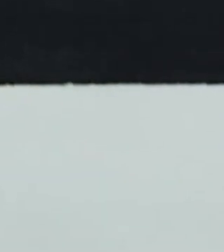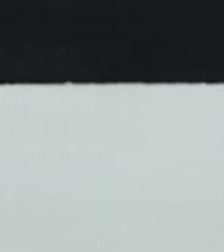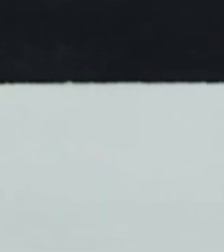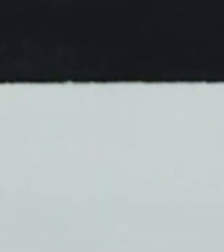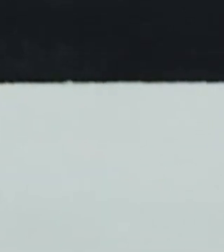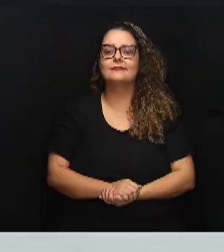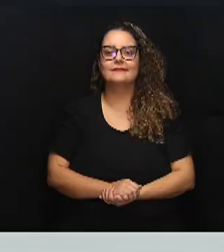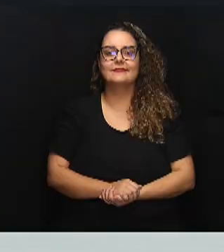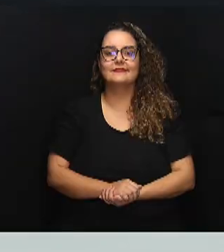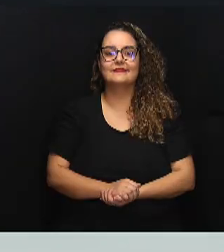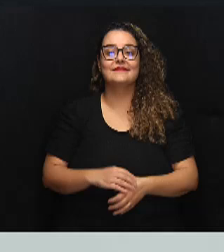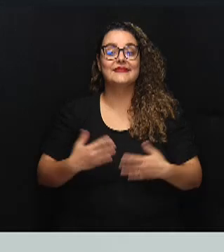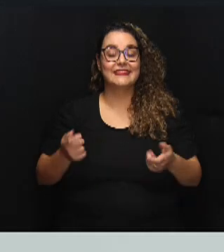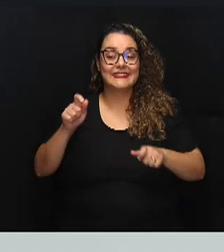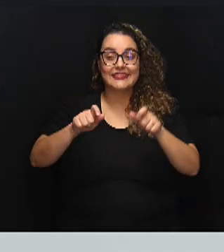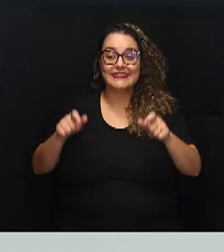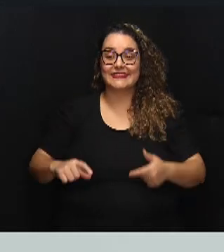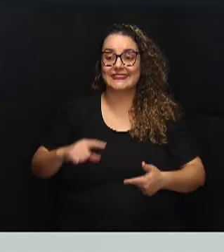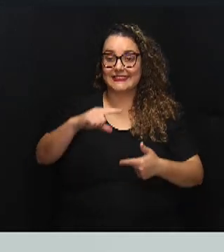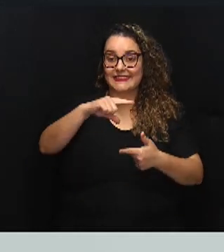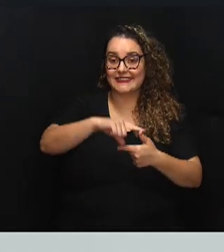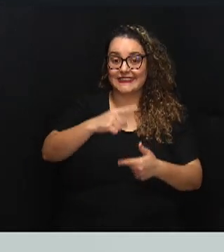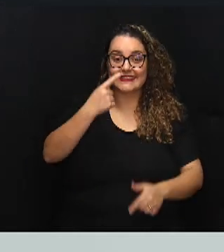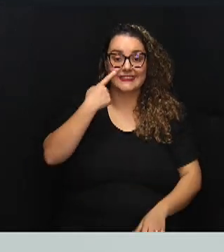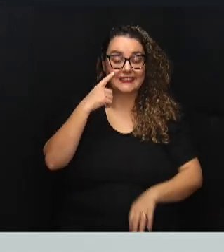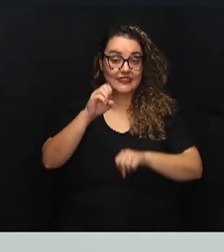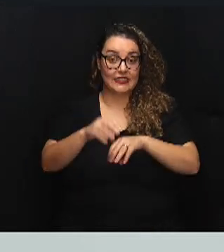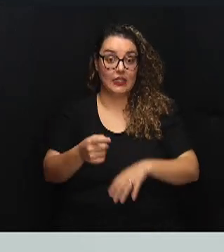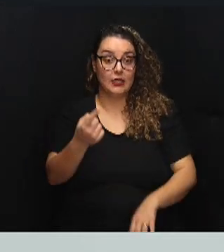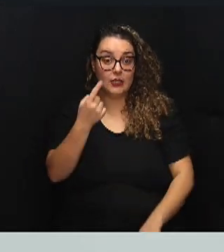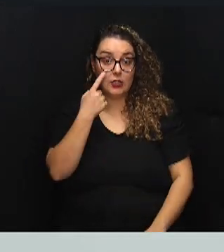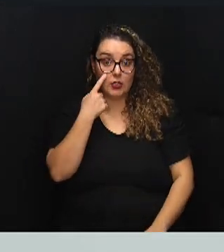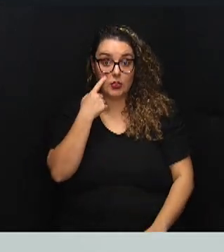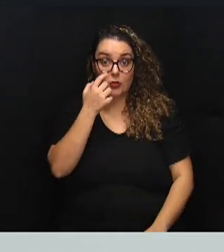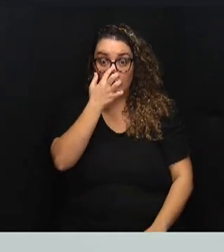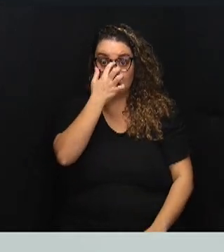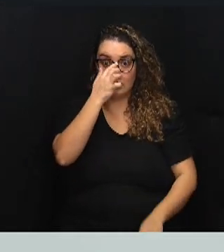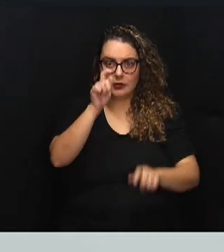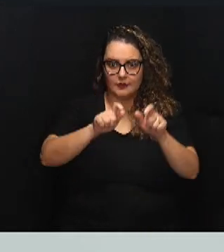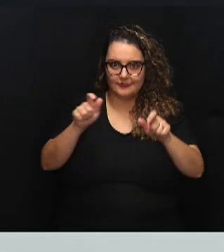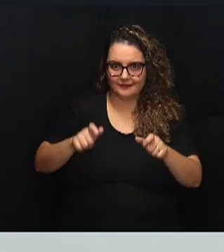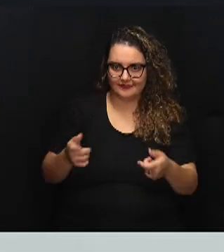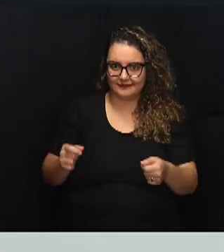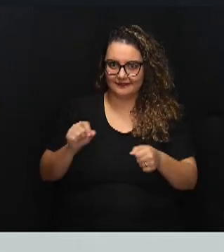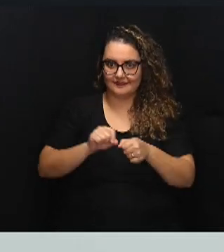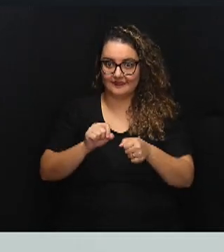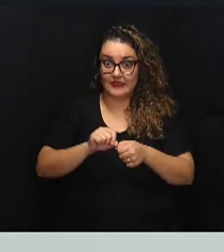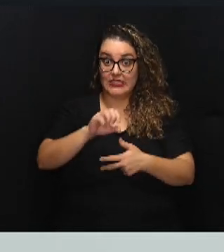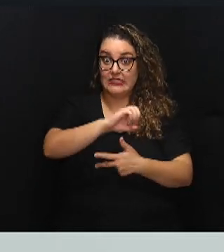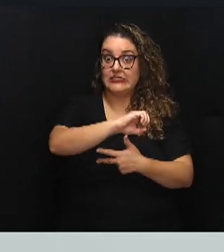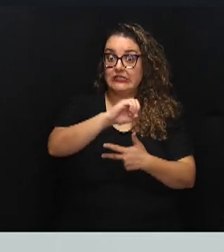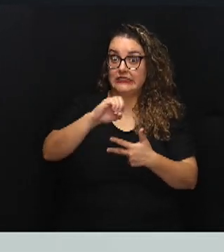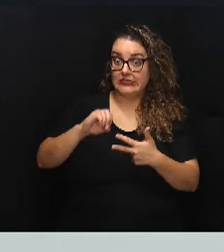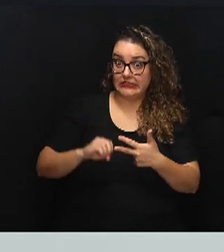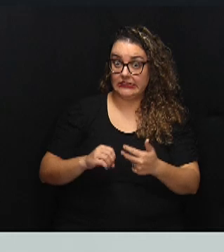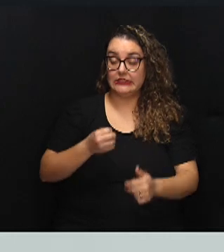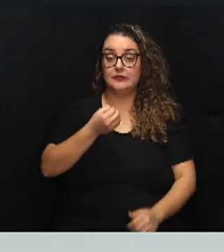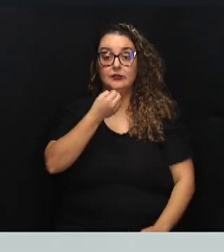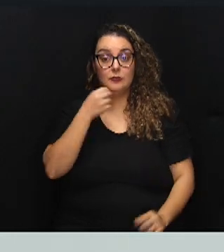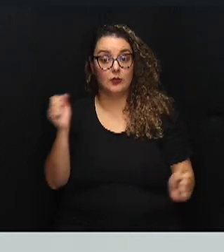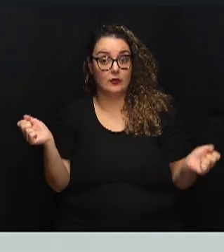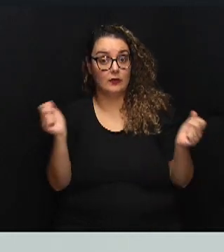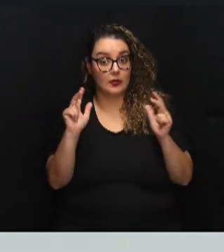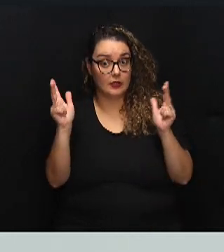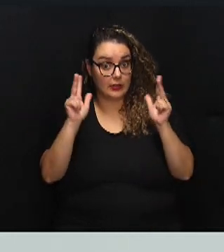Bom, é isso aí, pessoal. Quadro de Olho na Educação. E olha só, galera que vai fazer o Enem aí, é bom ficar